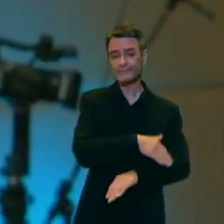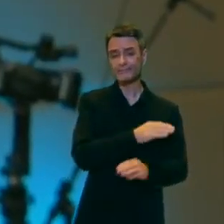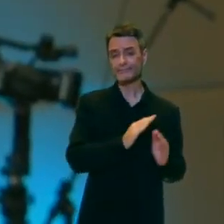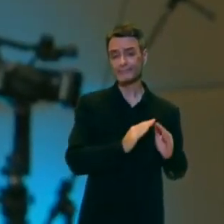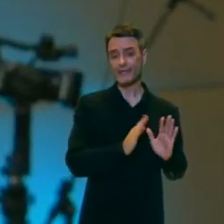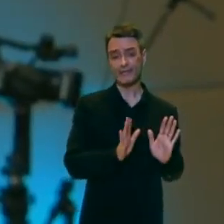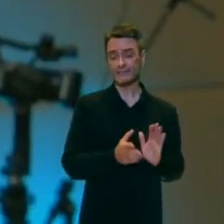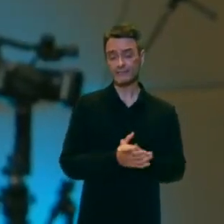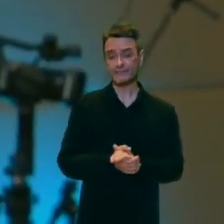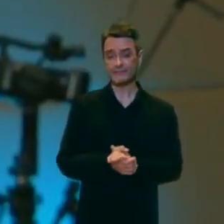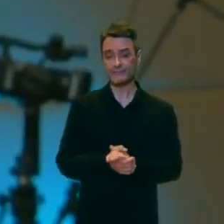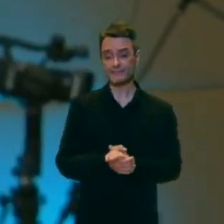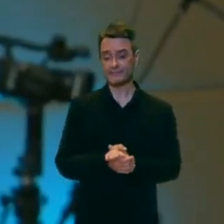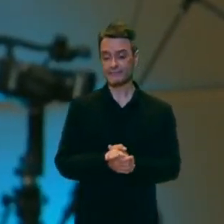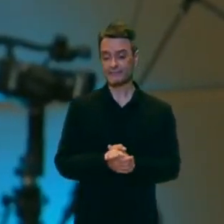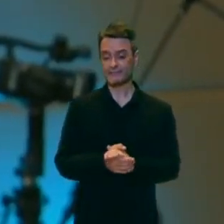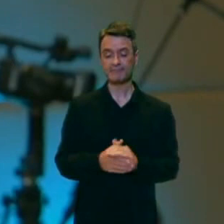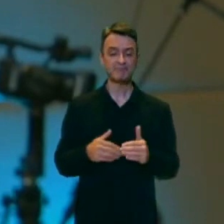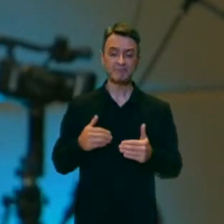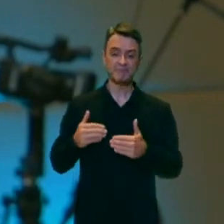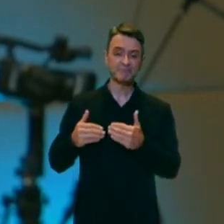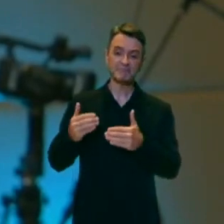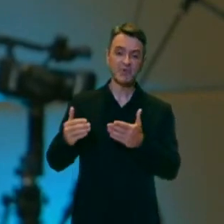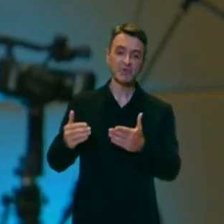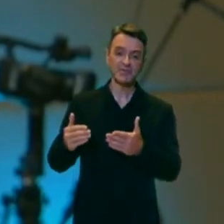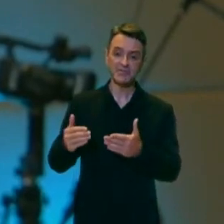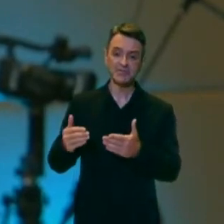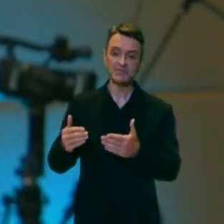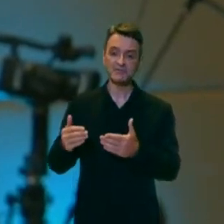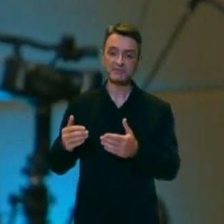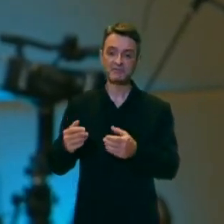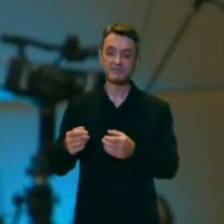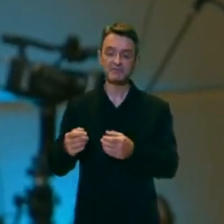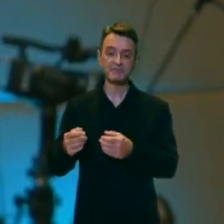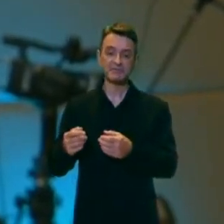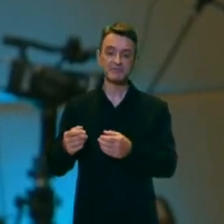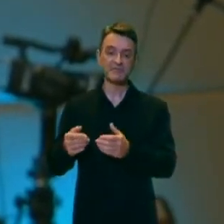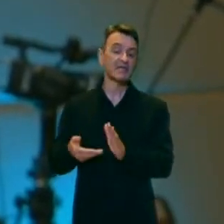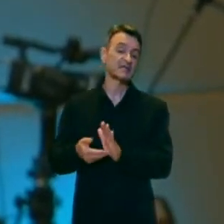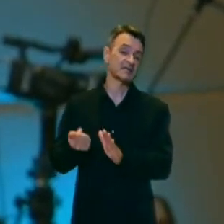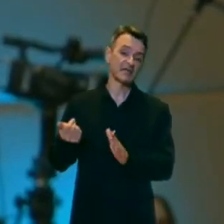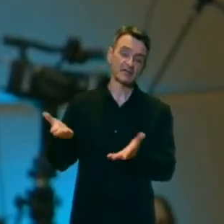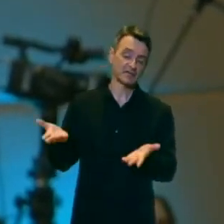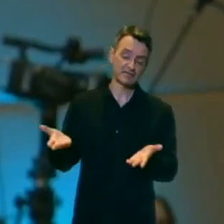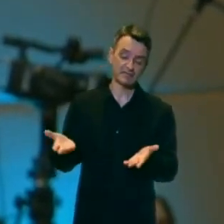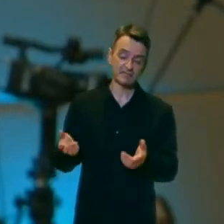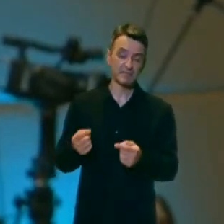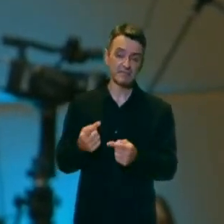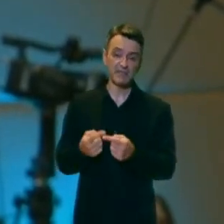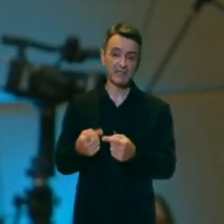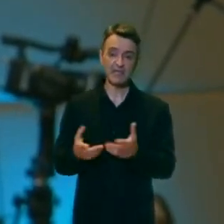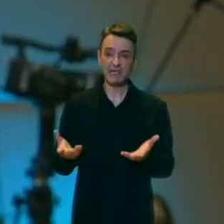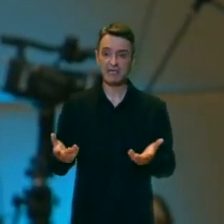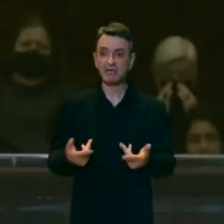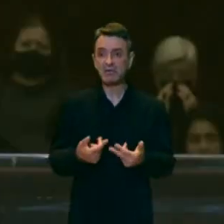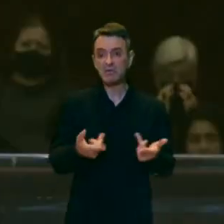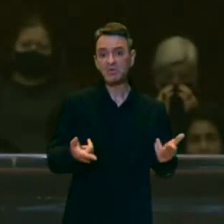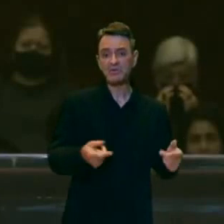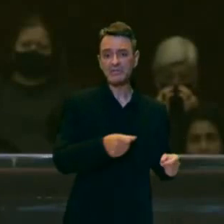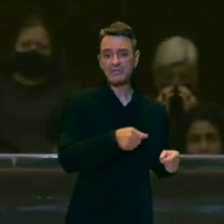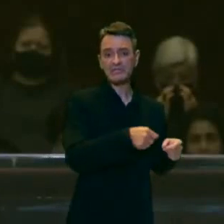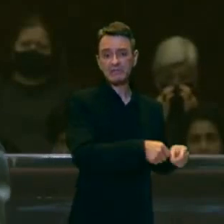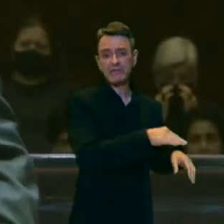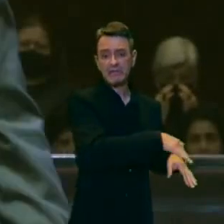E alguns meses depois ele não estava mais trabalhando aqui, porque não era o problema de morar na rua, eram as outras coisas que o seguravam